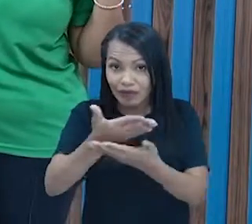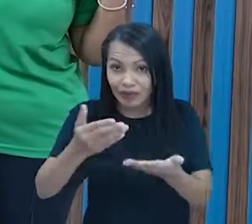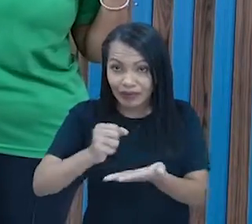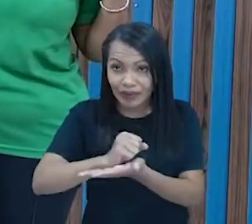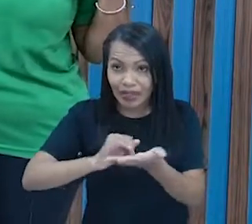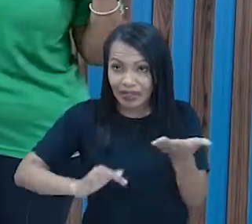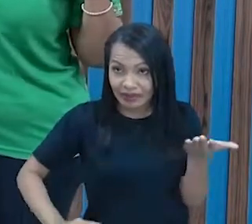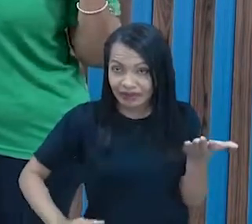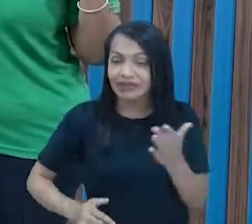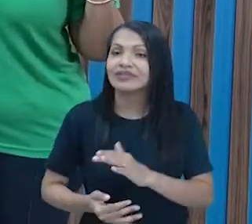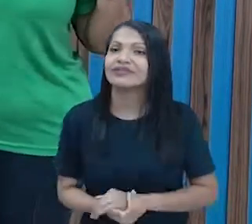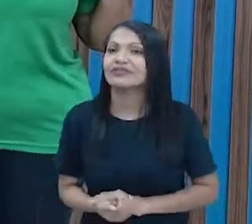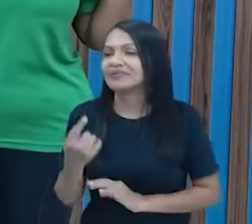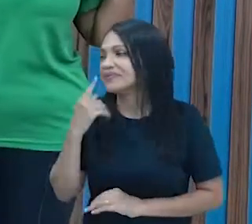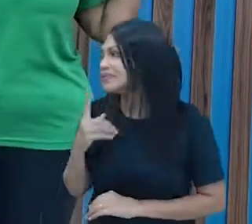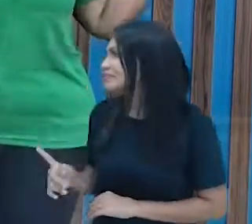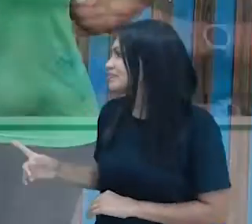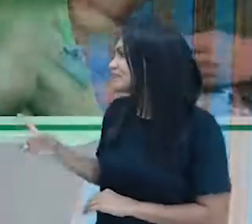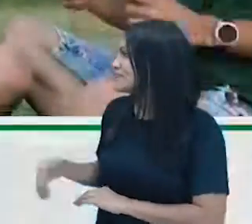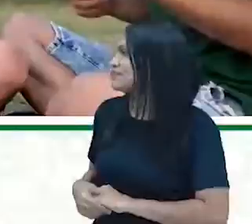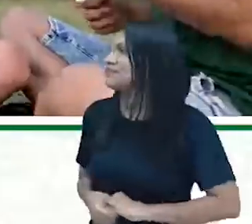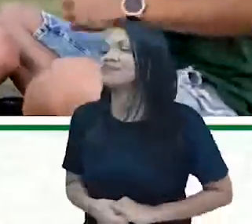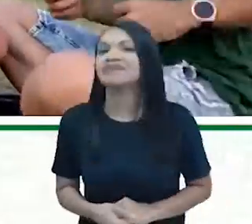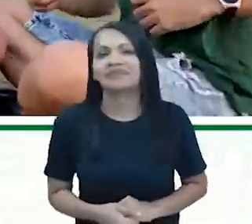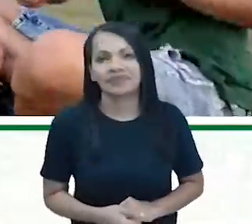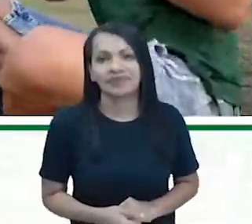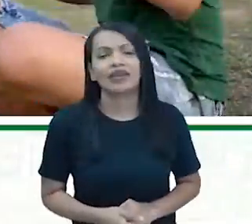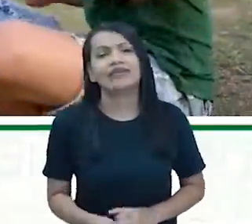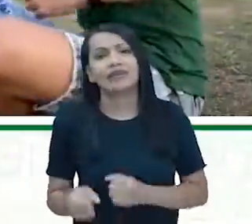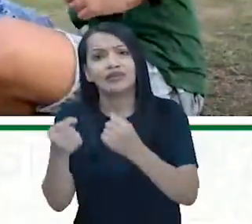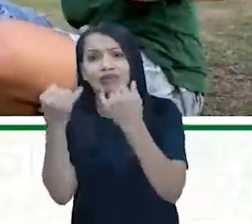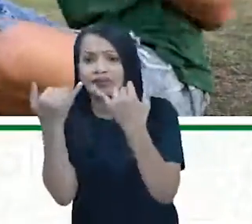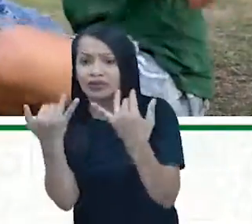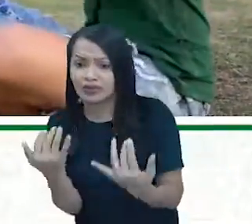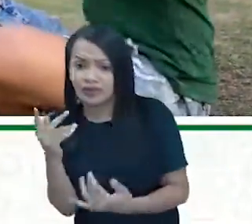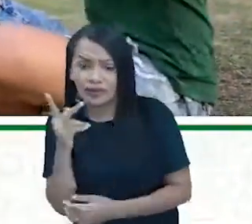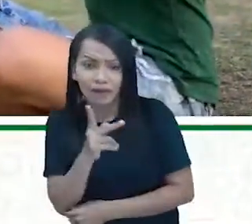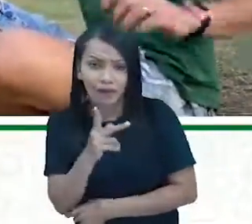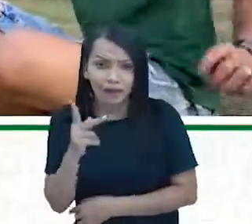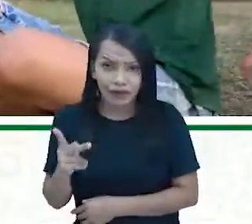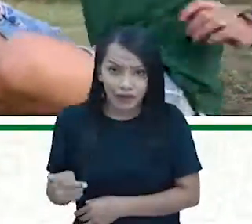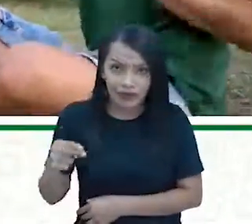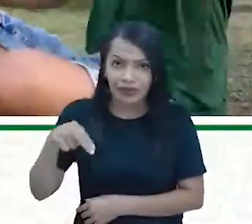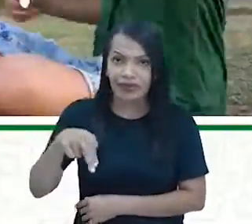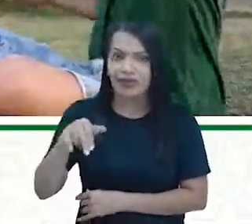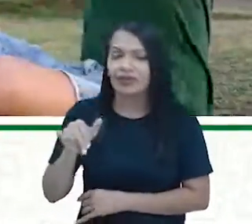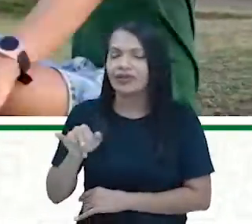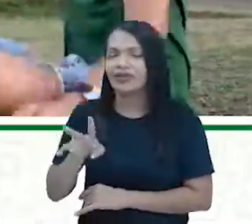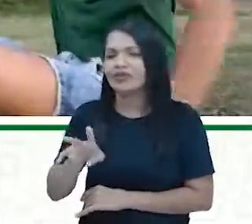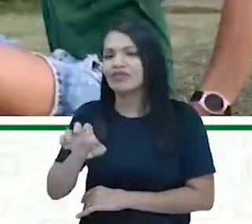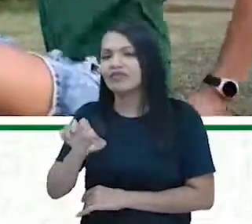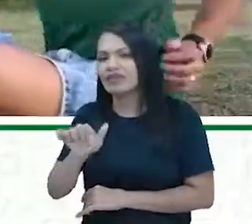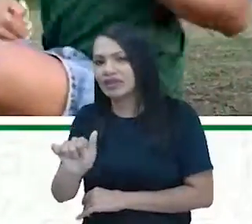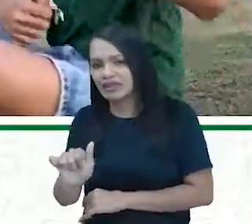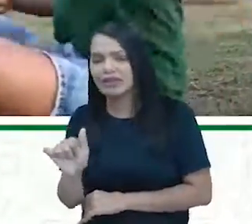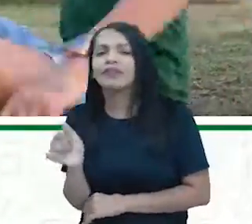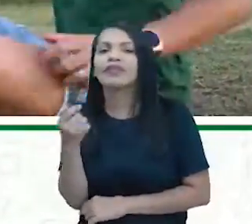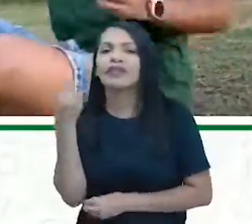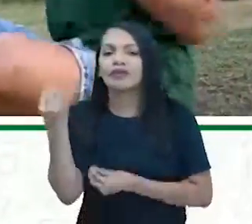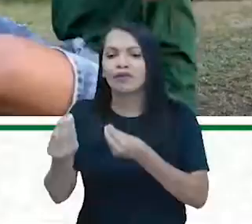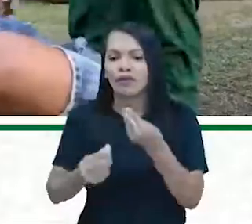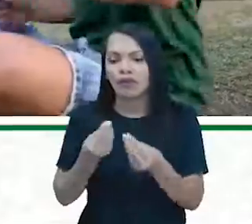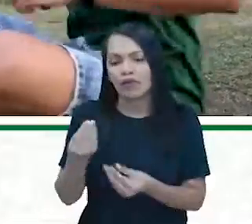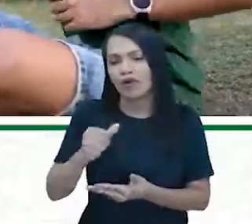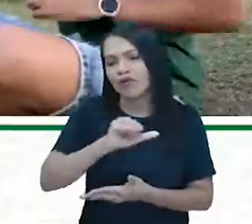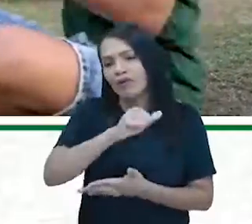atividade. Tá, ouvimos as explicações da professora com relação aos parâmetros